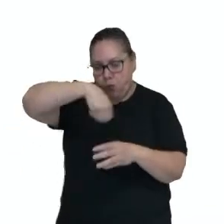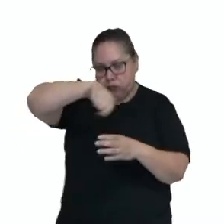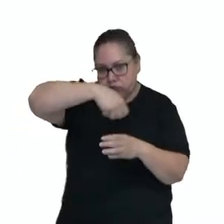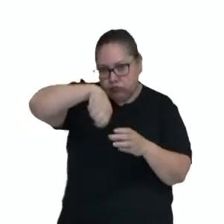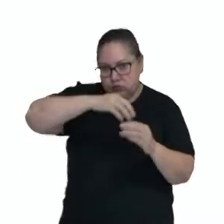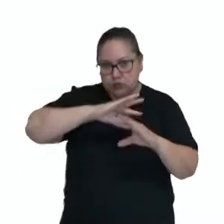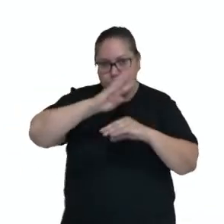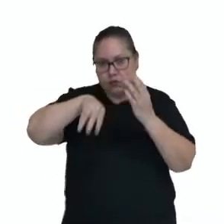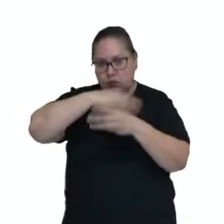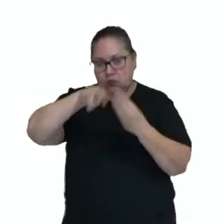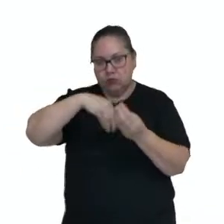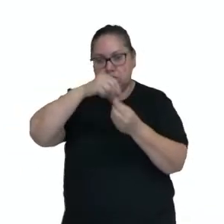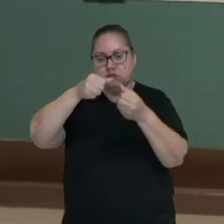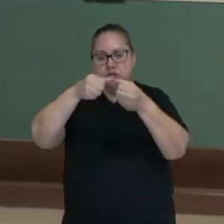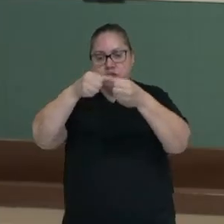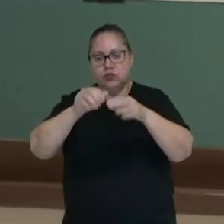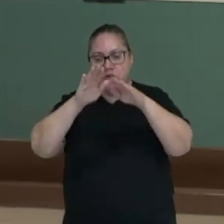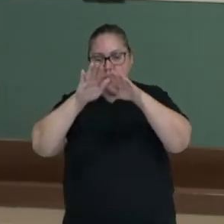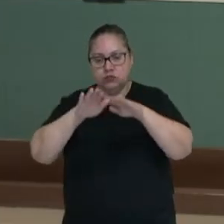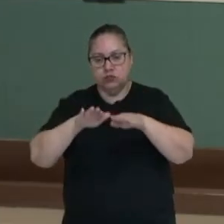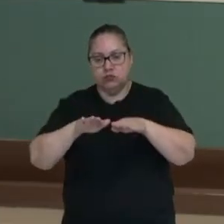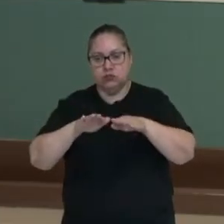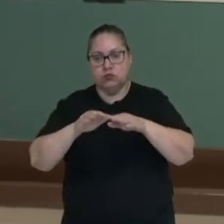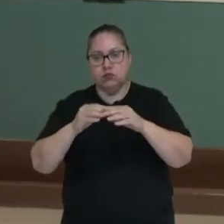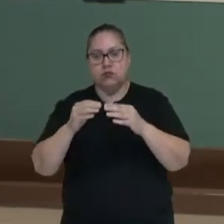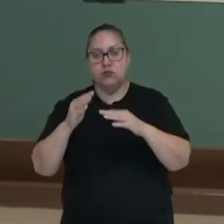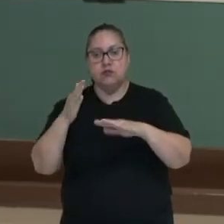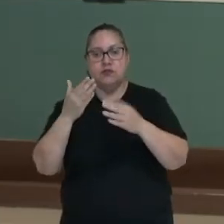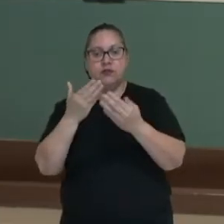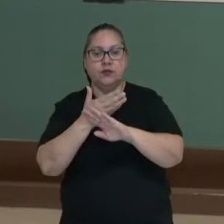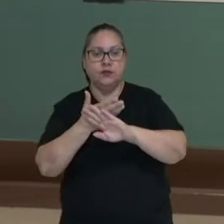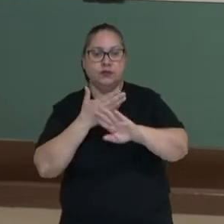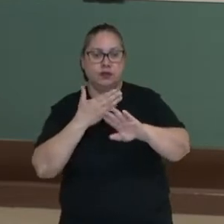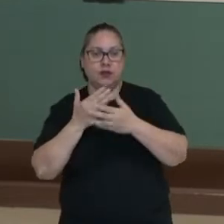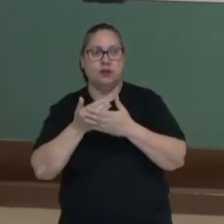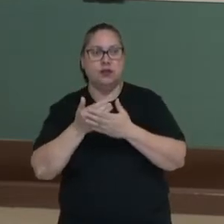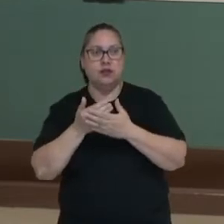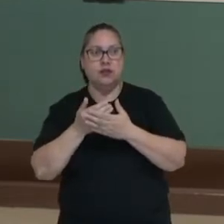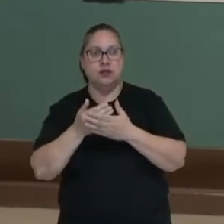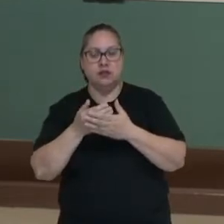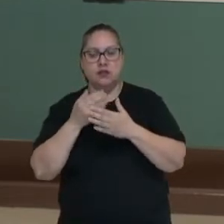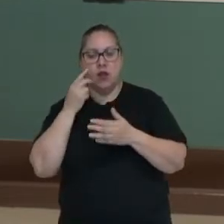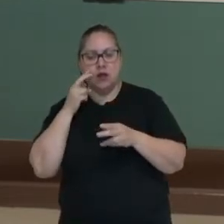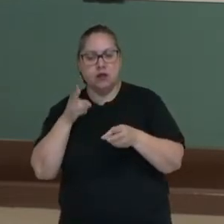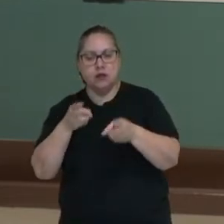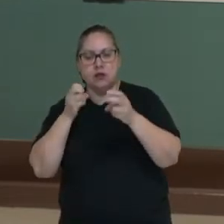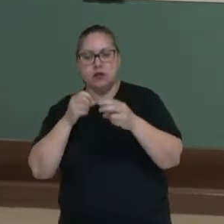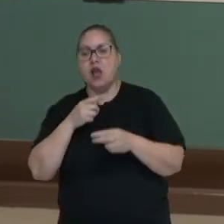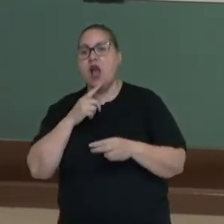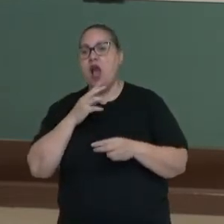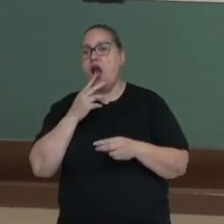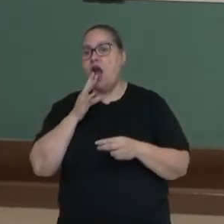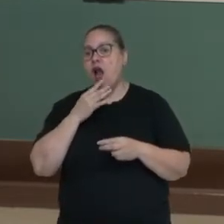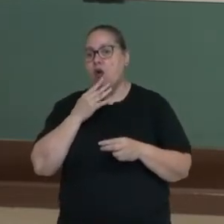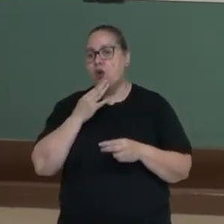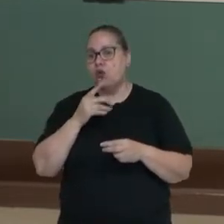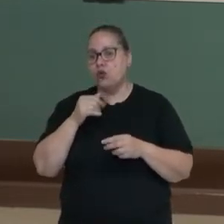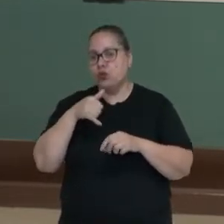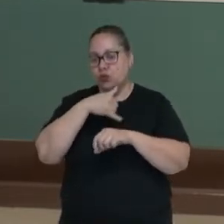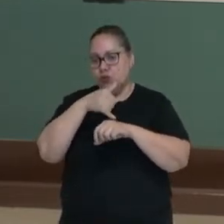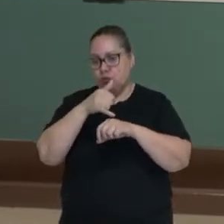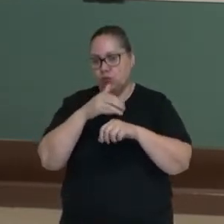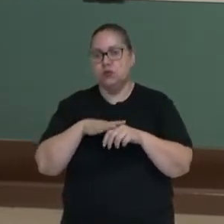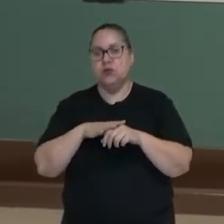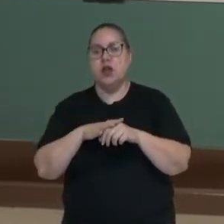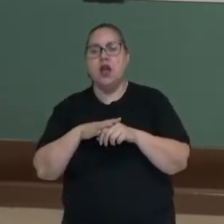bem. Deixou descansar, eles vão se separar. Eu identifico a cor do óleo, eu identifico a